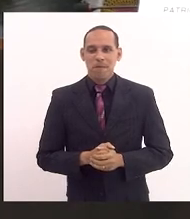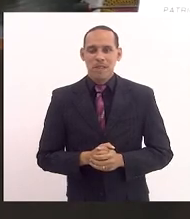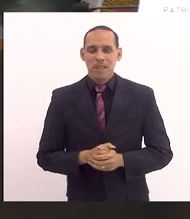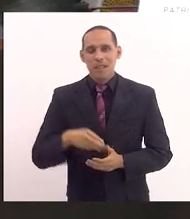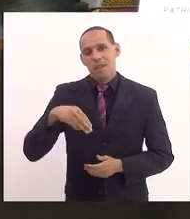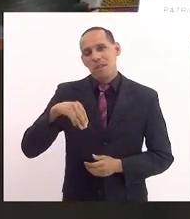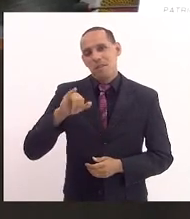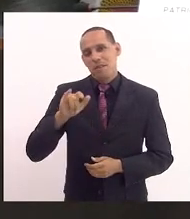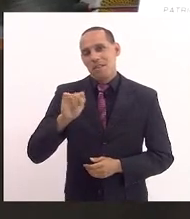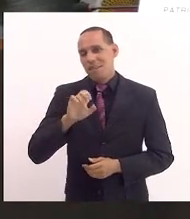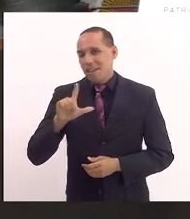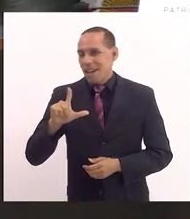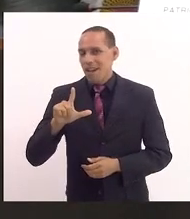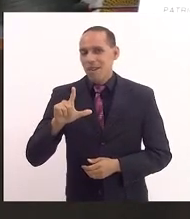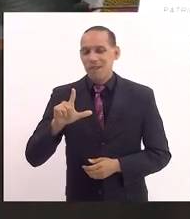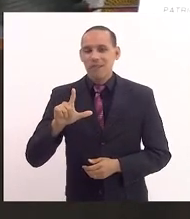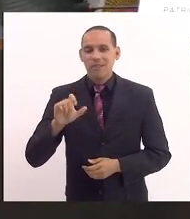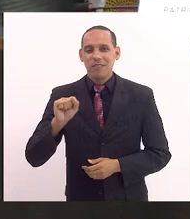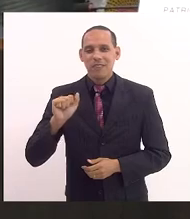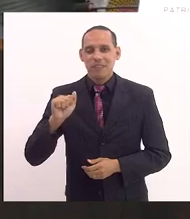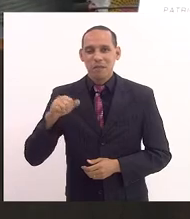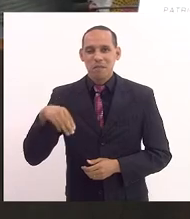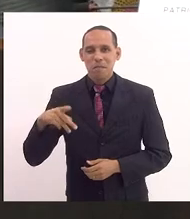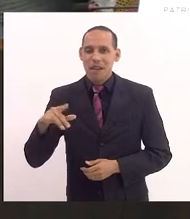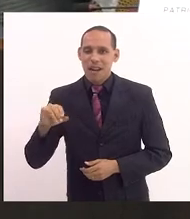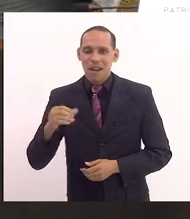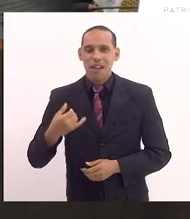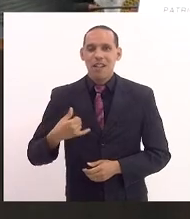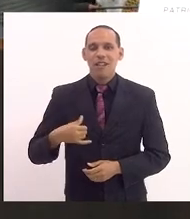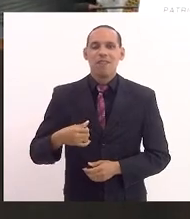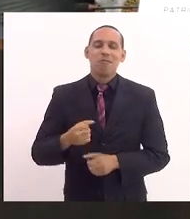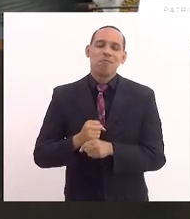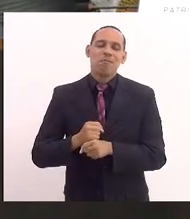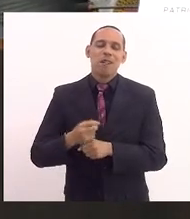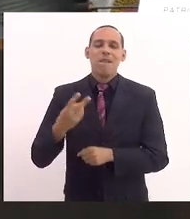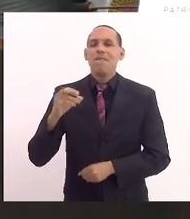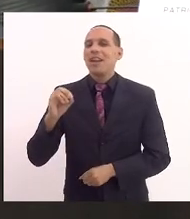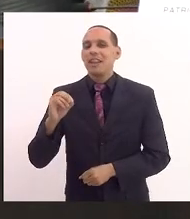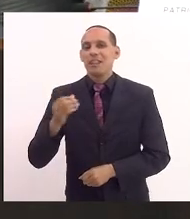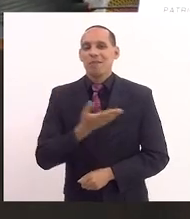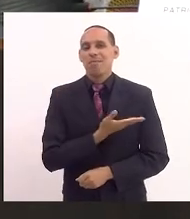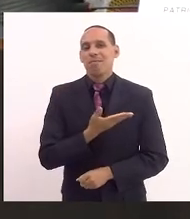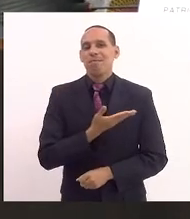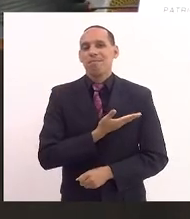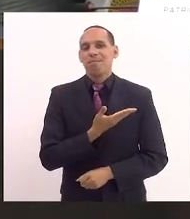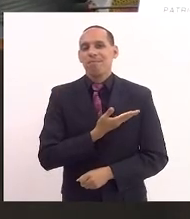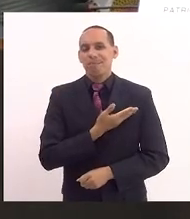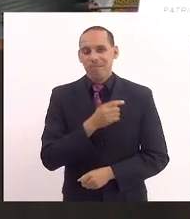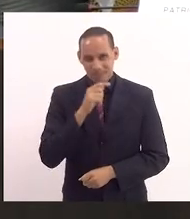Miguel Sampaio, mais de 20 anos de amizade, meu grande amigo.